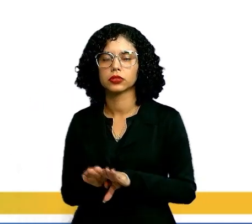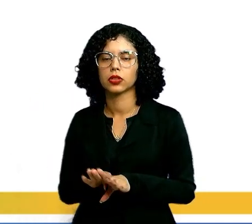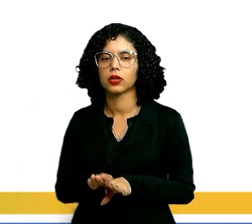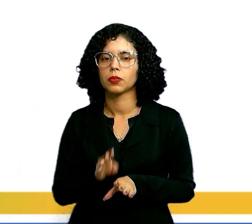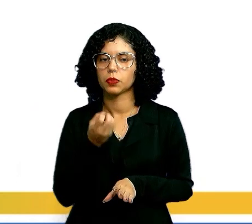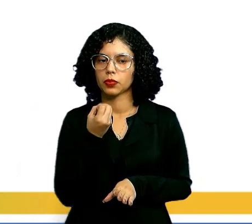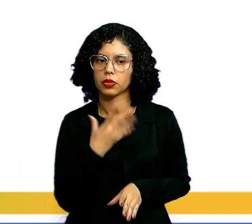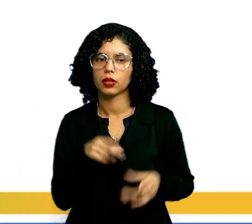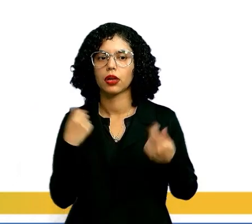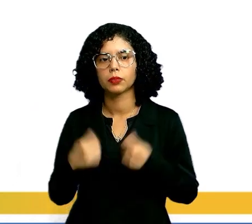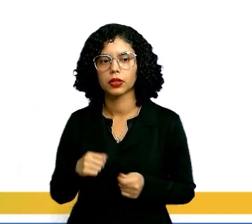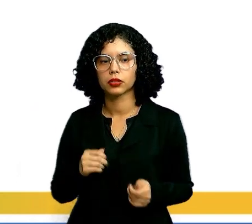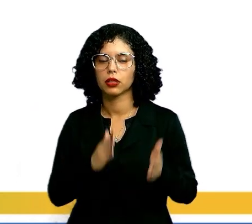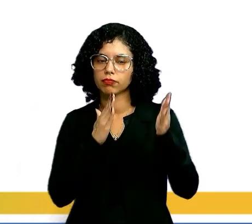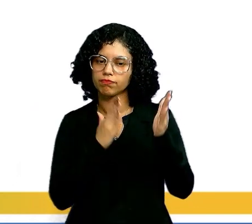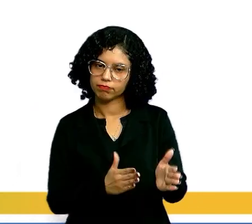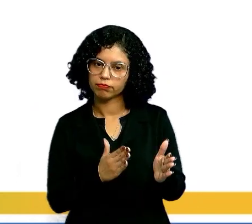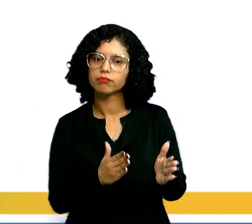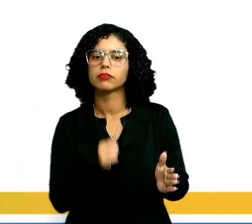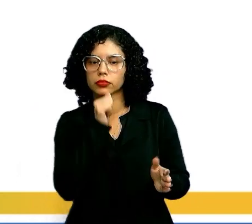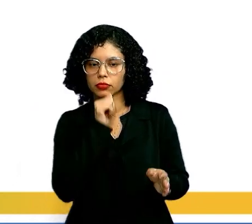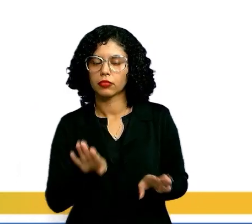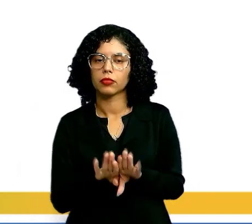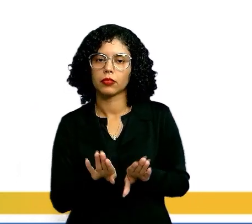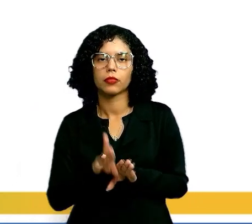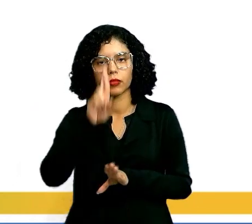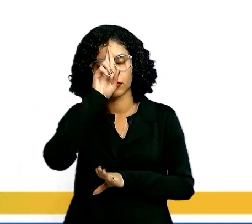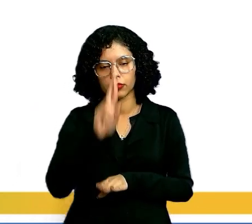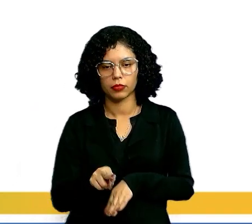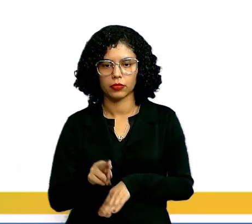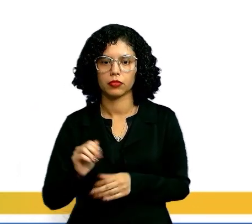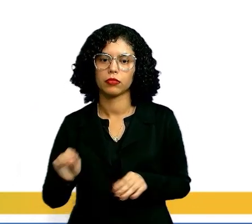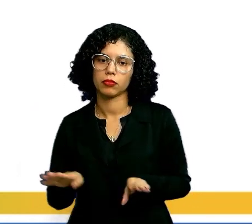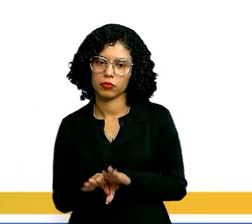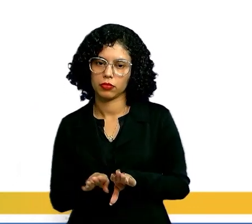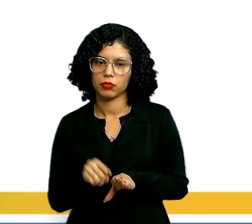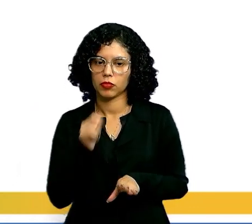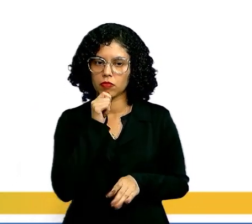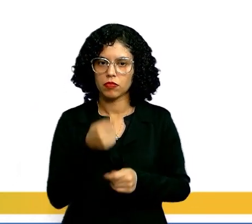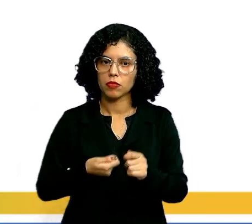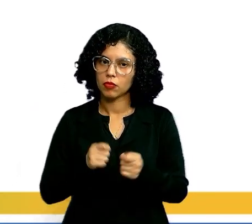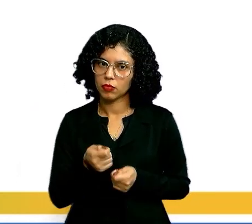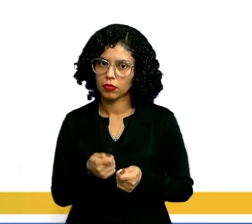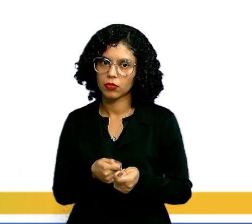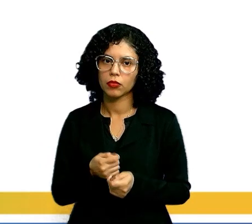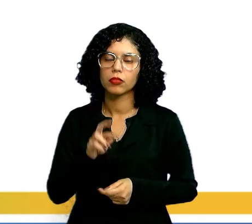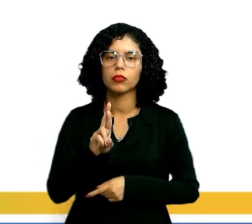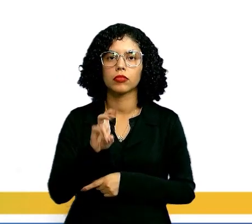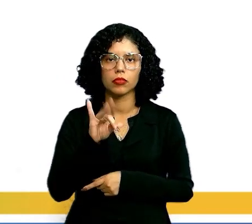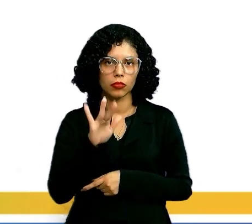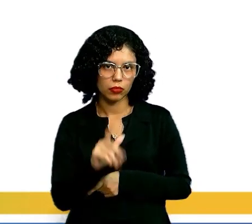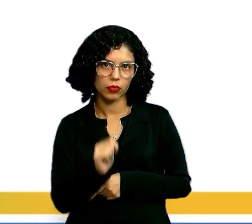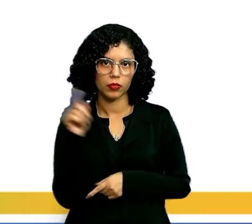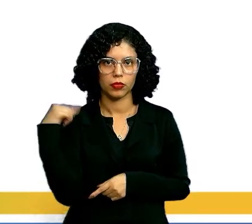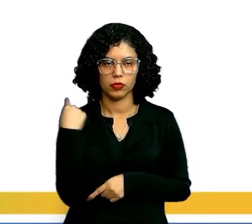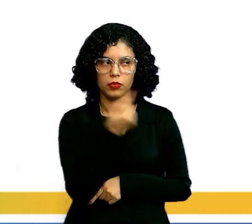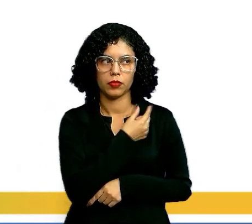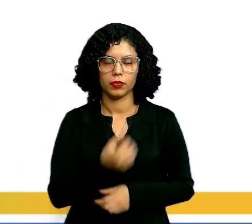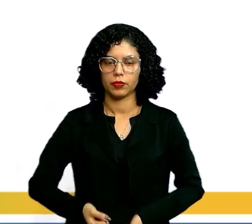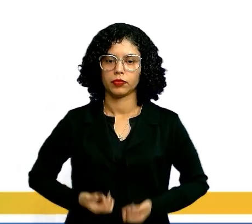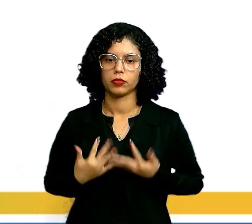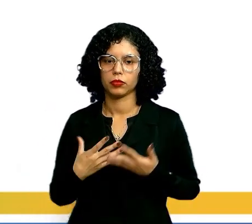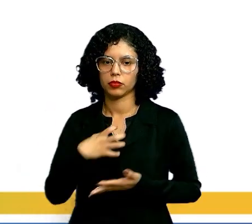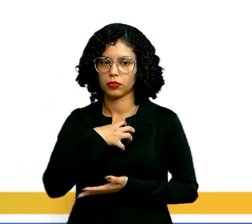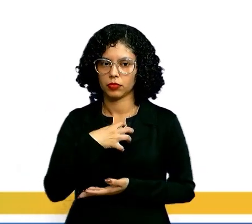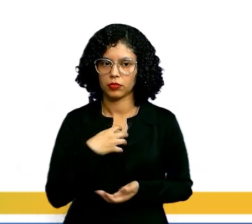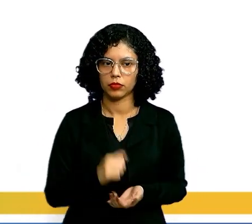boas a gente deve conduzir essas paixões pela razão desse modo a gente doma o cavalo Rebelde que são os nossos sentimentos